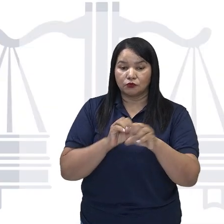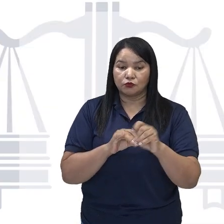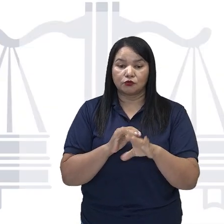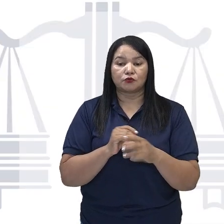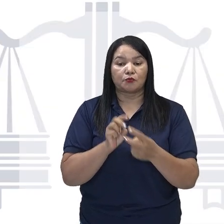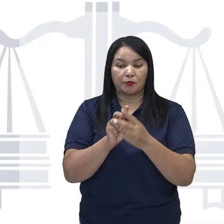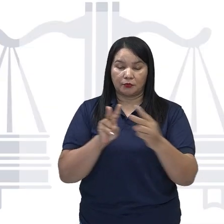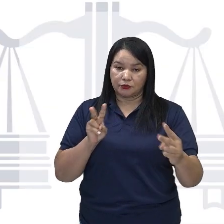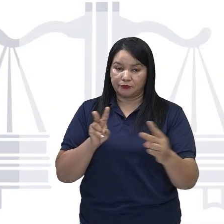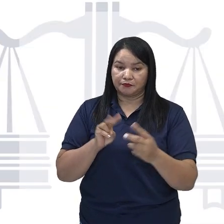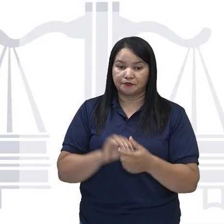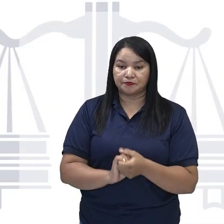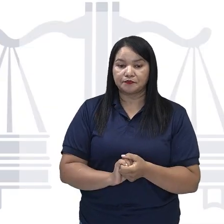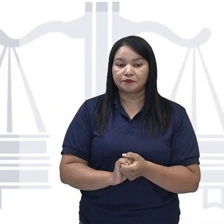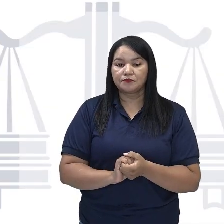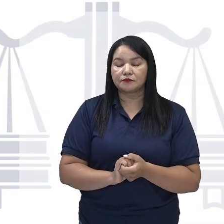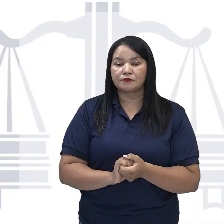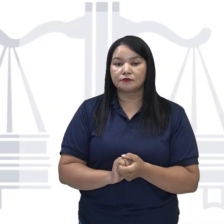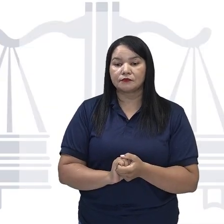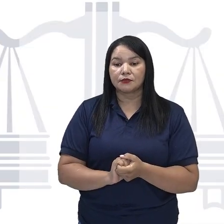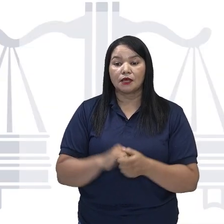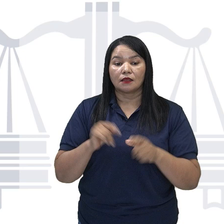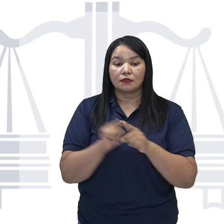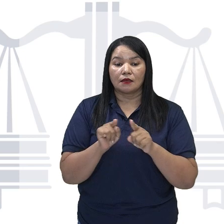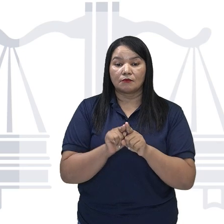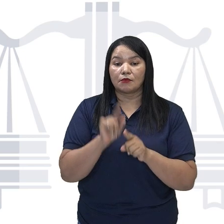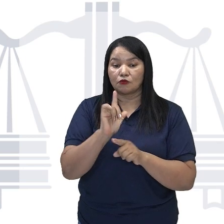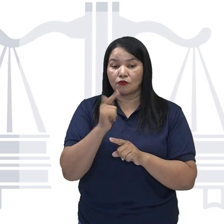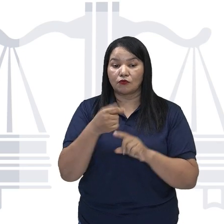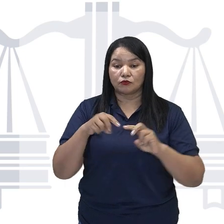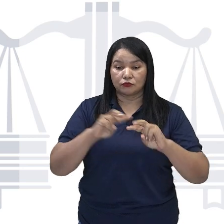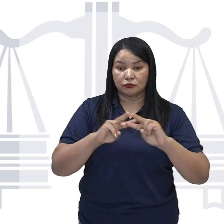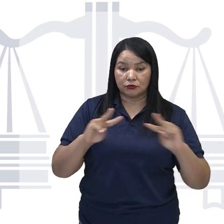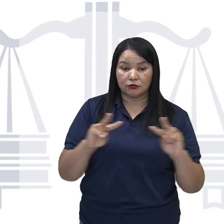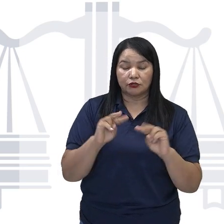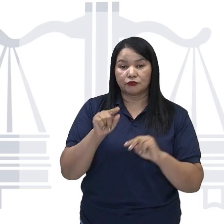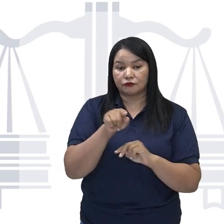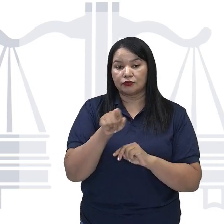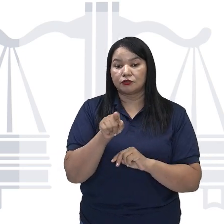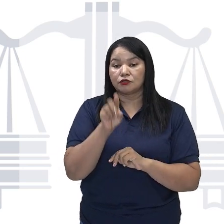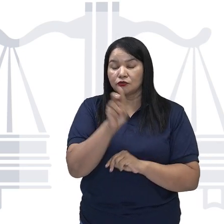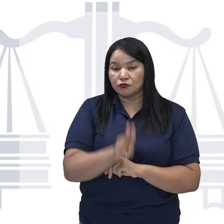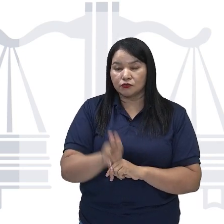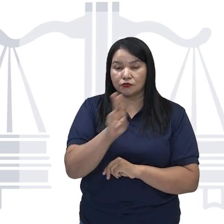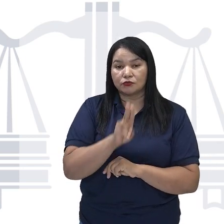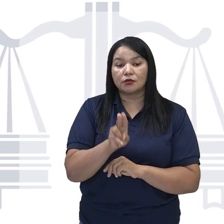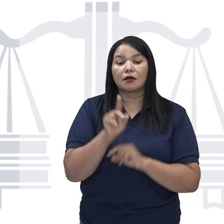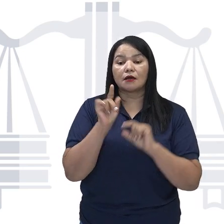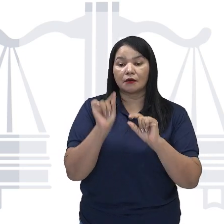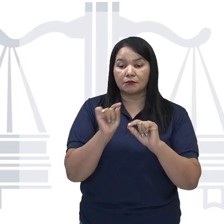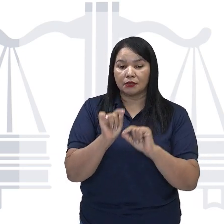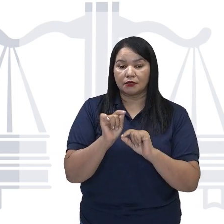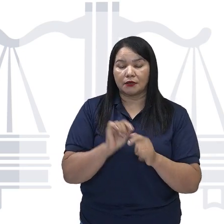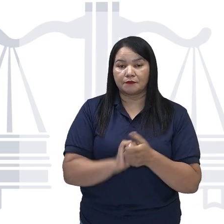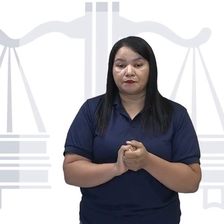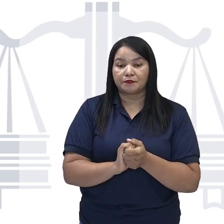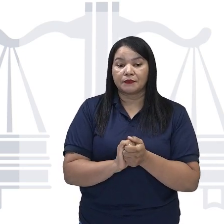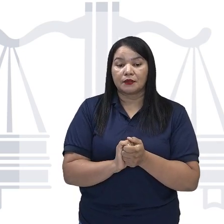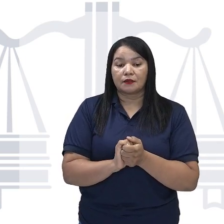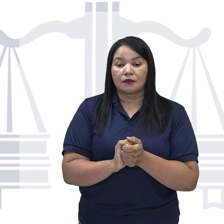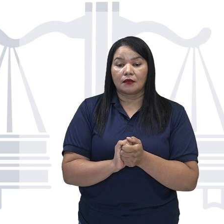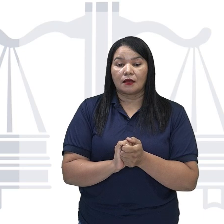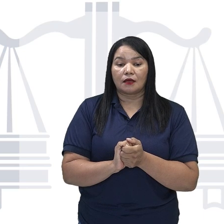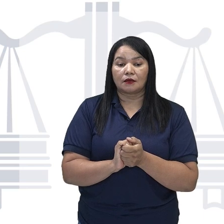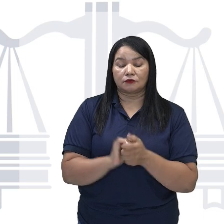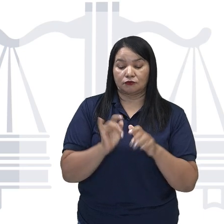Esse aí, é o site que vocês usam para acessar esse portal que nós acabamos